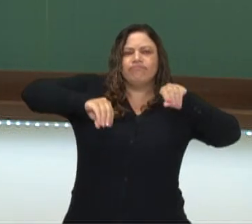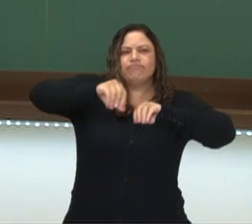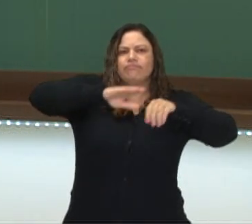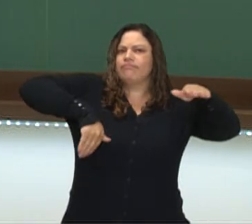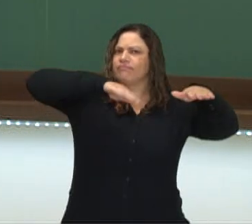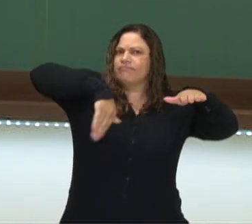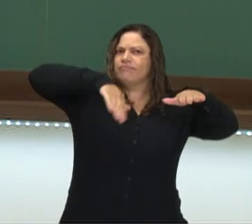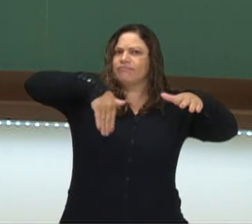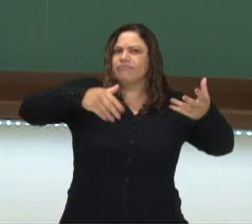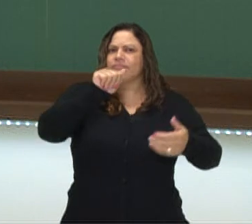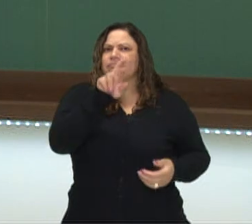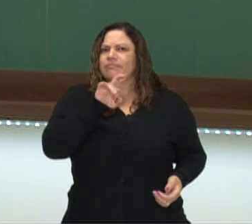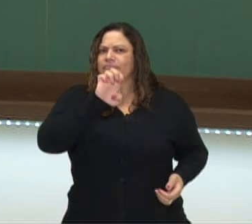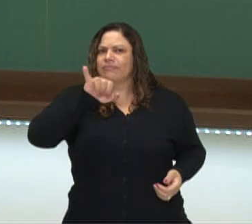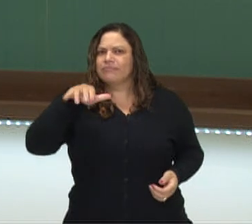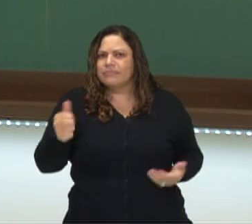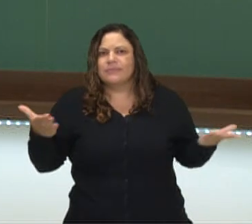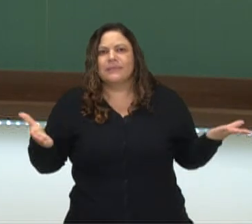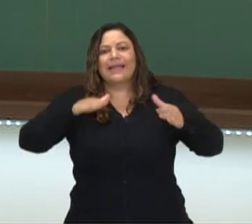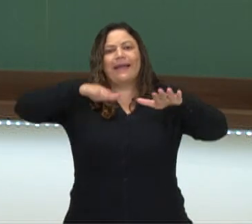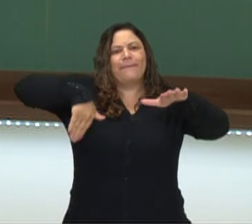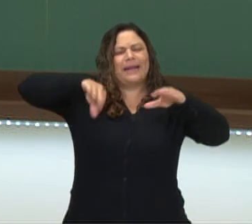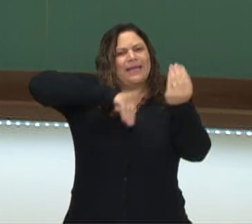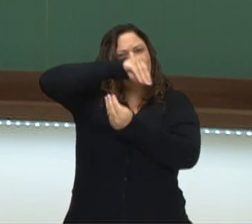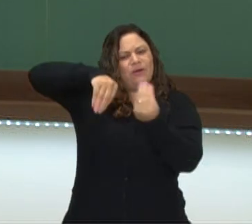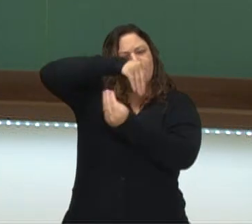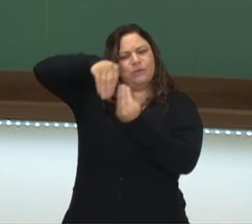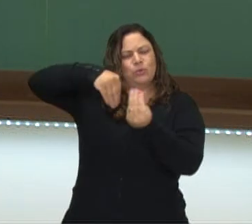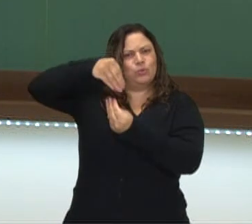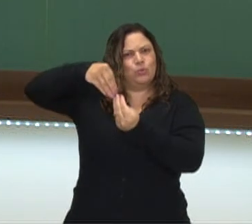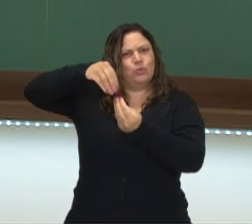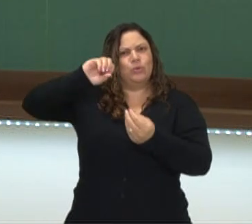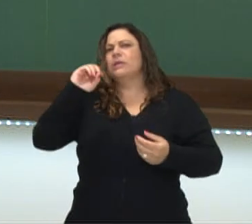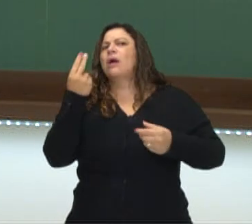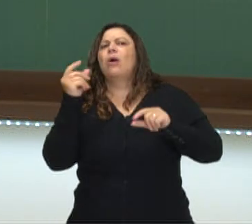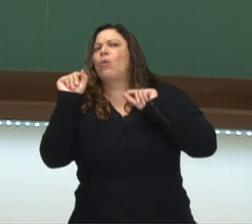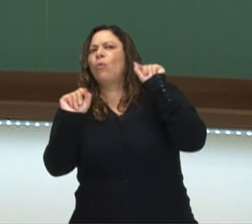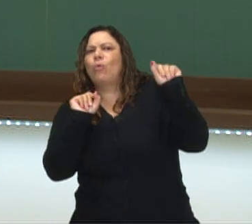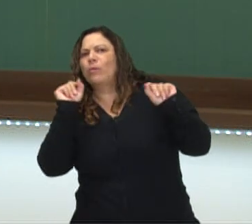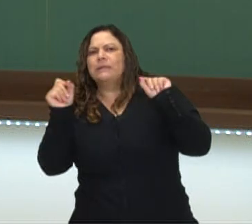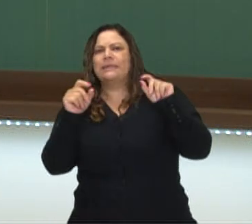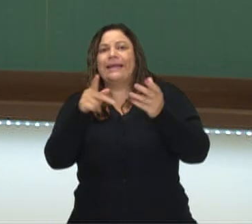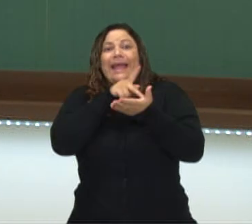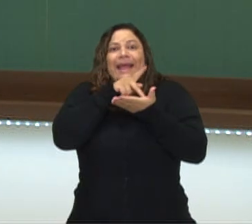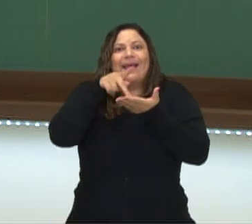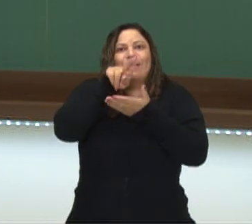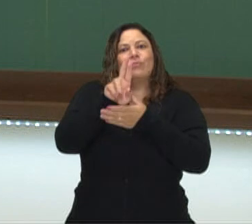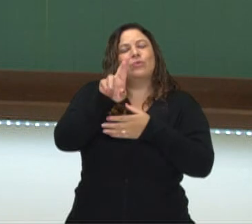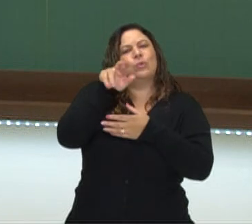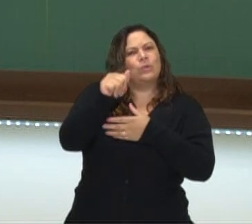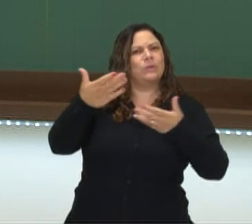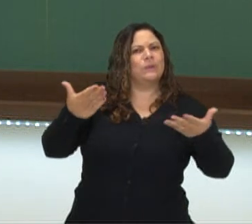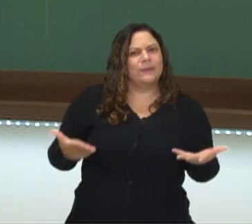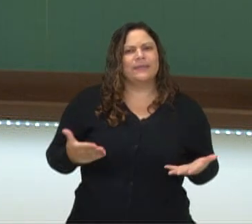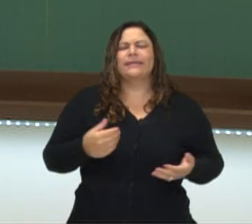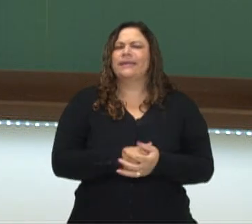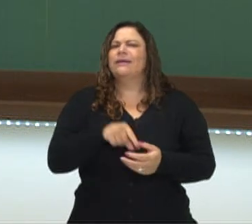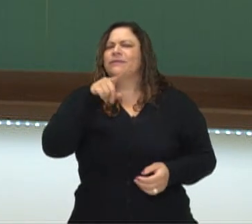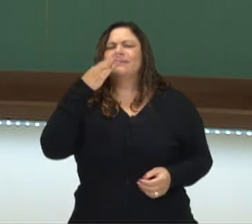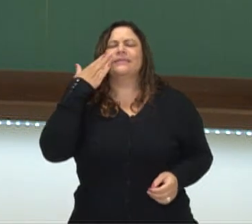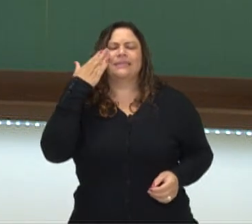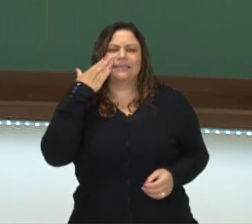praia. O que você acha? É uma mistura ou é uma substância pura? Vou te contar. Você sabia